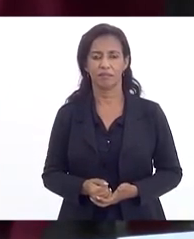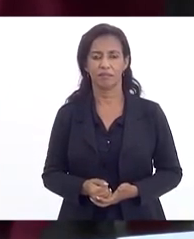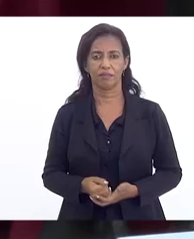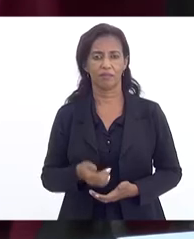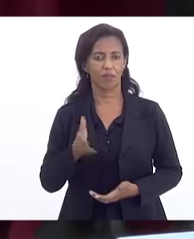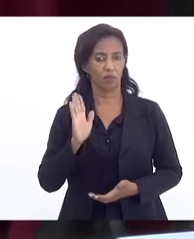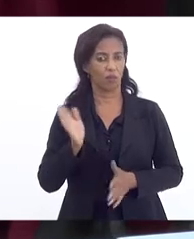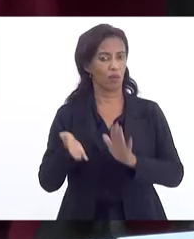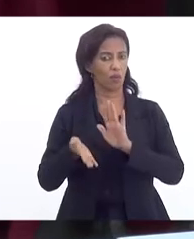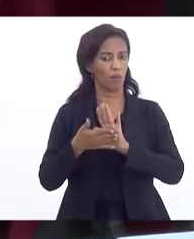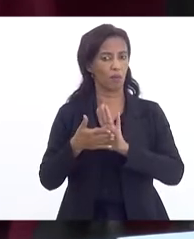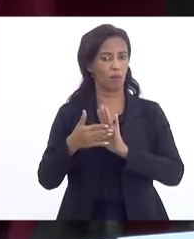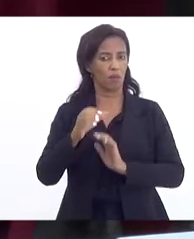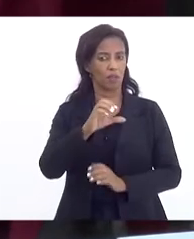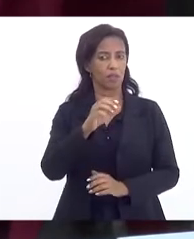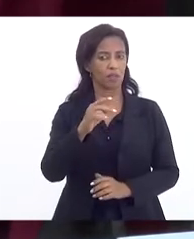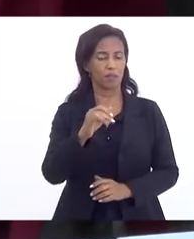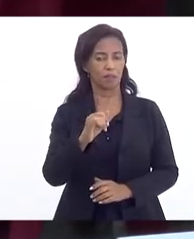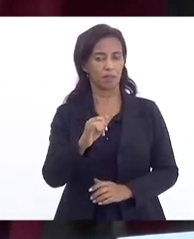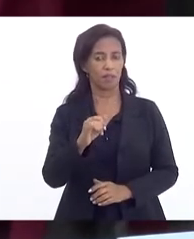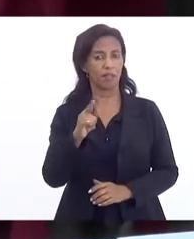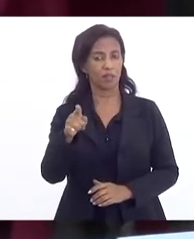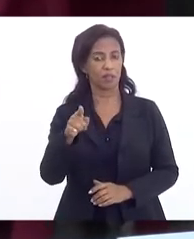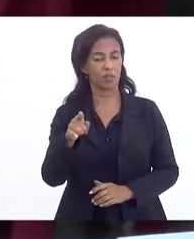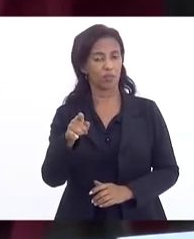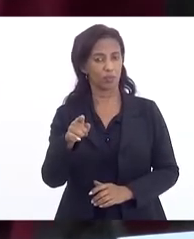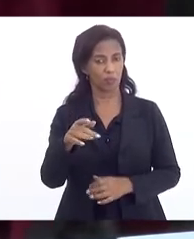foi proposta pela CPI projeto de lei sobre essas